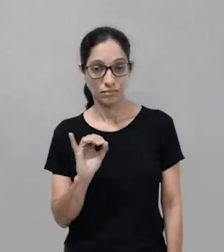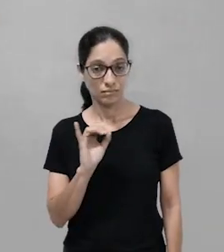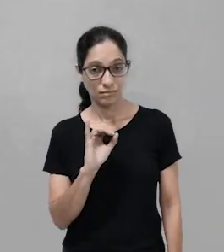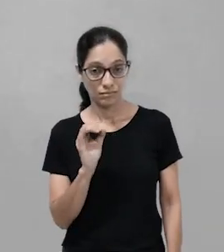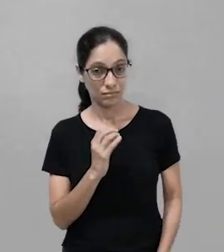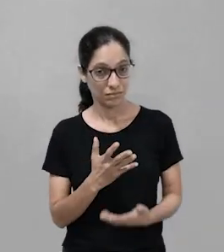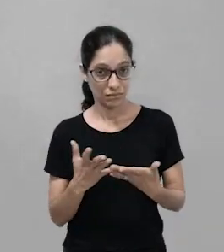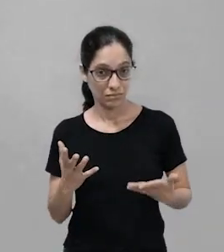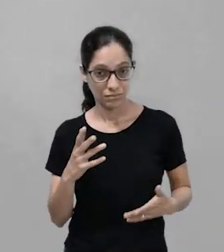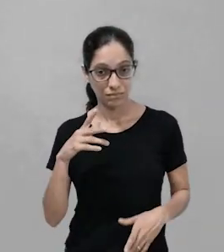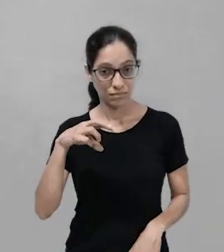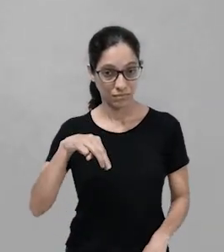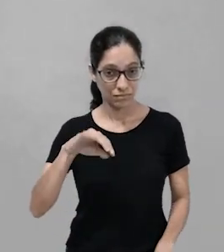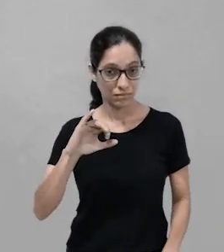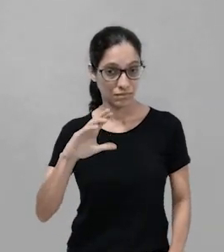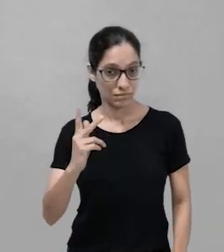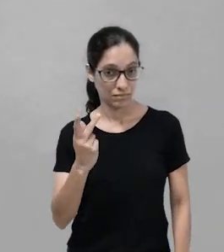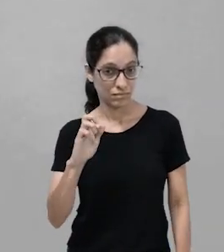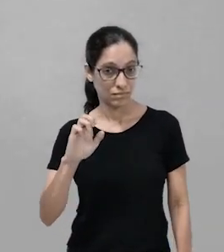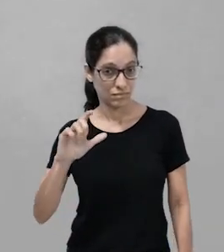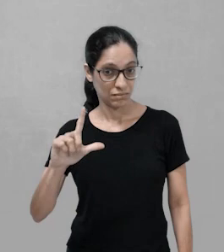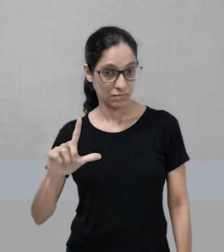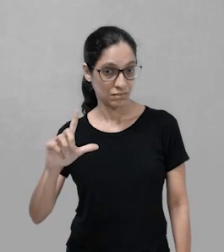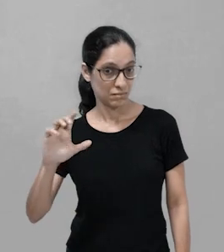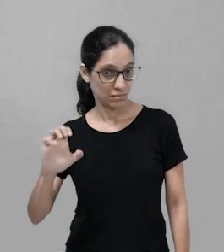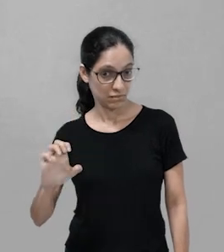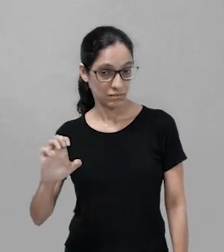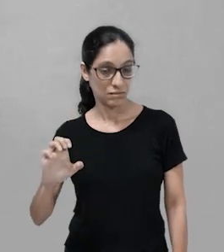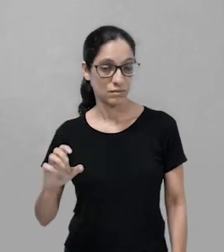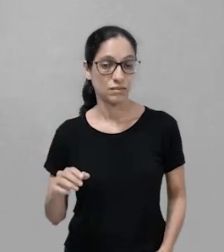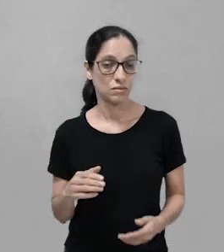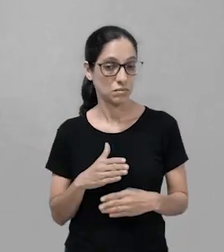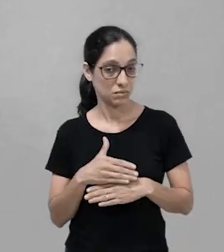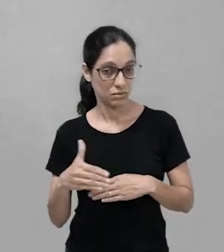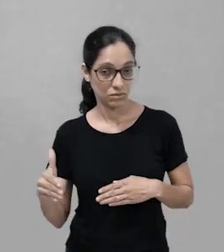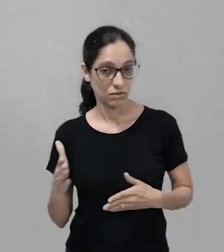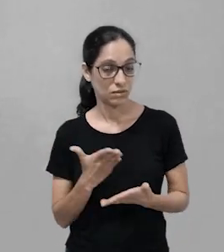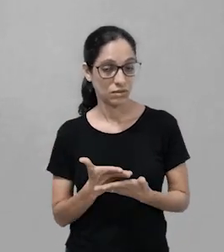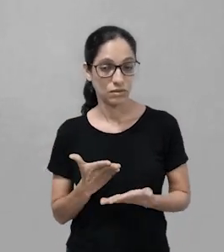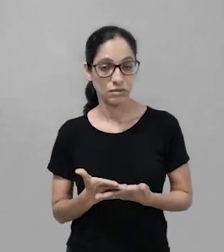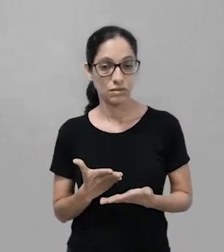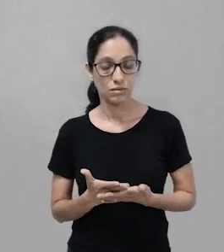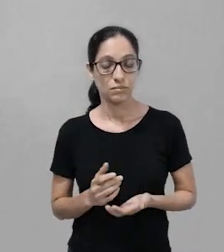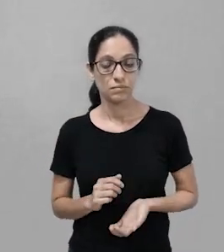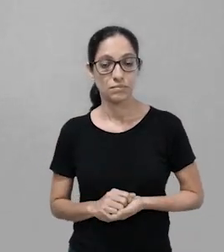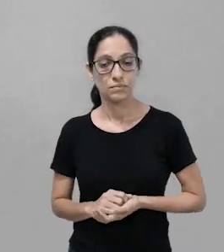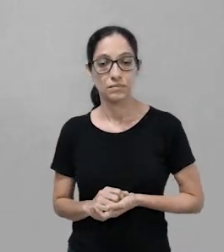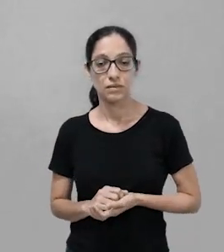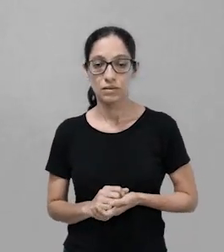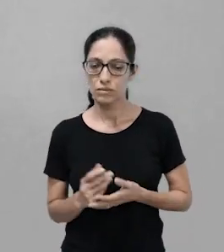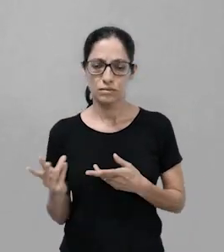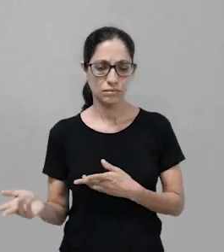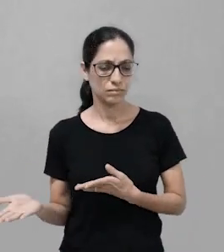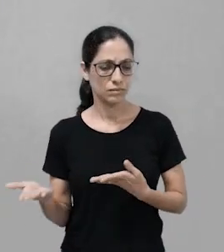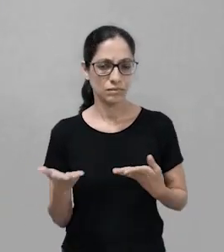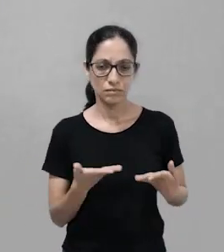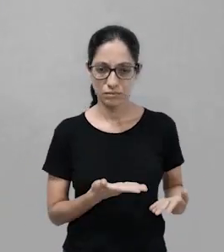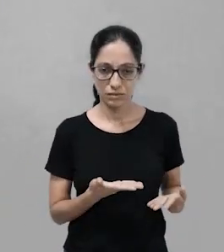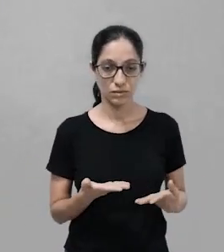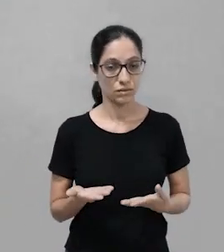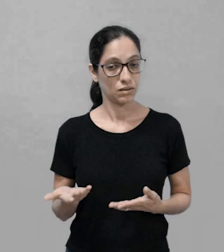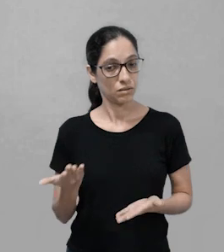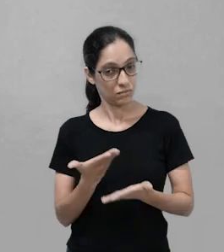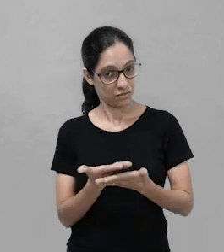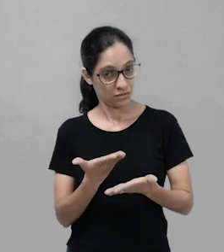everybody. Teacher Michelle here. Welcome to our English class. Olá, pessoal. Professora Michelle aqui. Sejam bem-vindos a mais